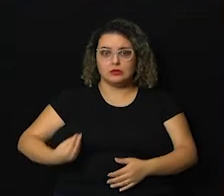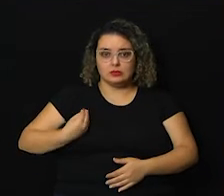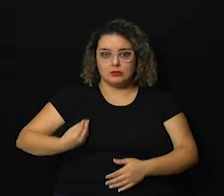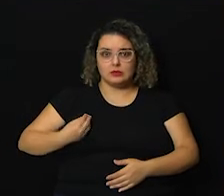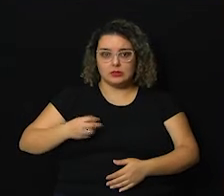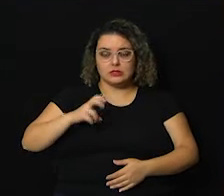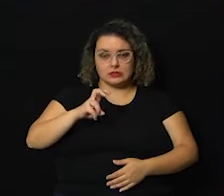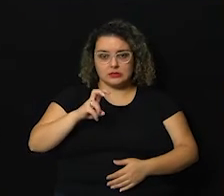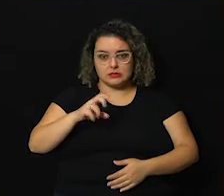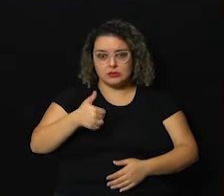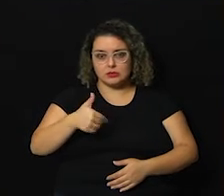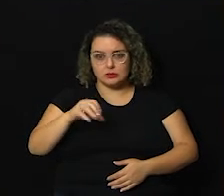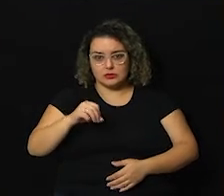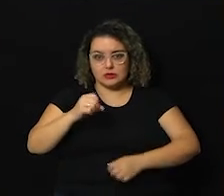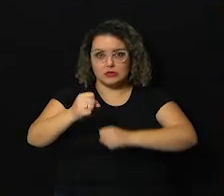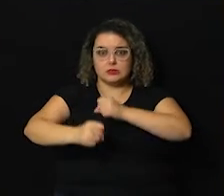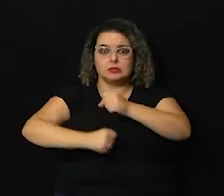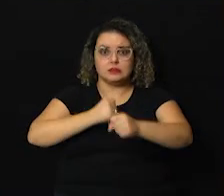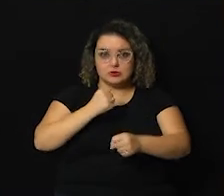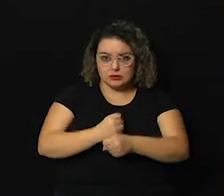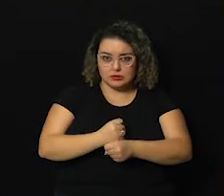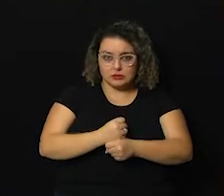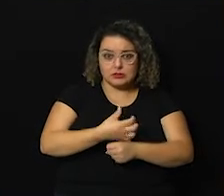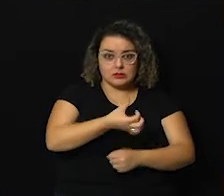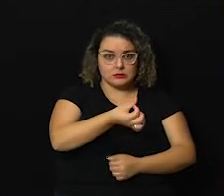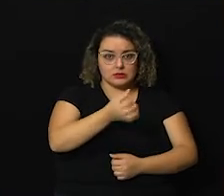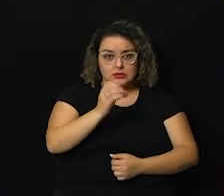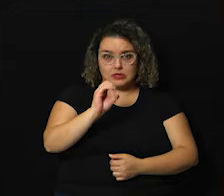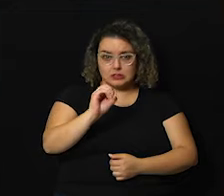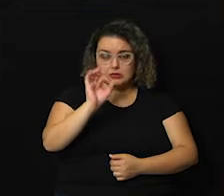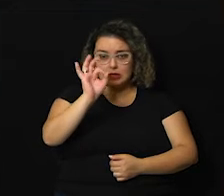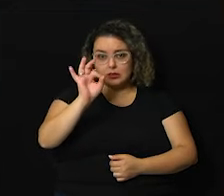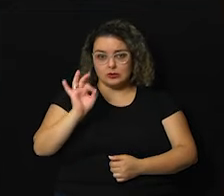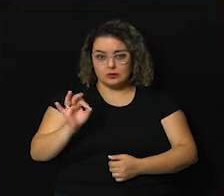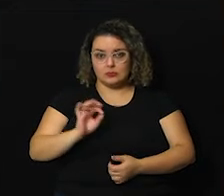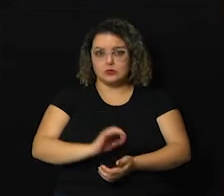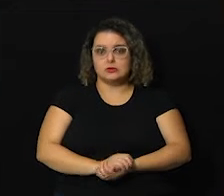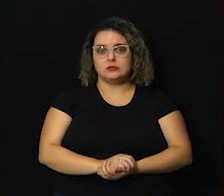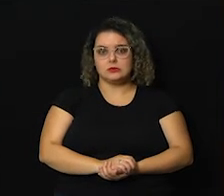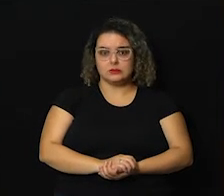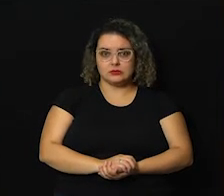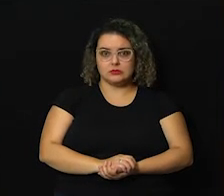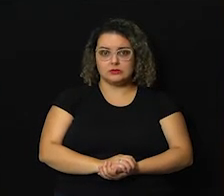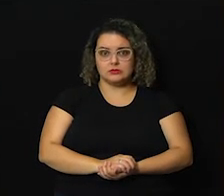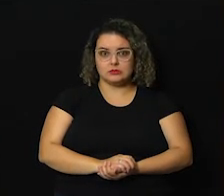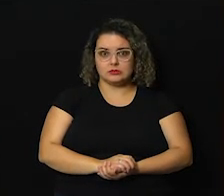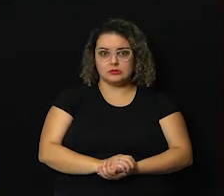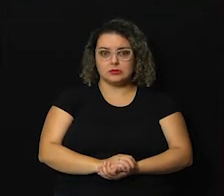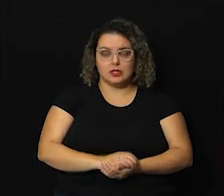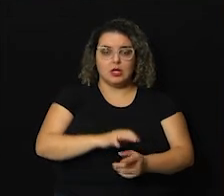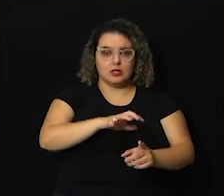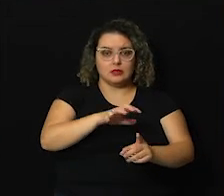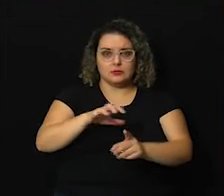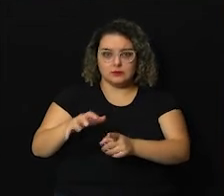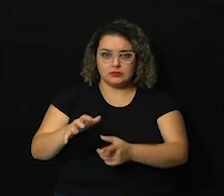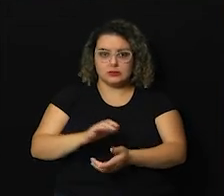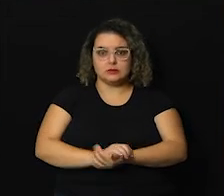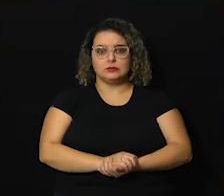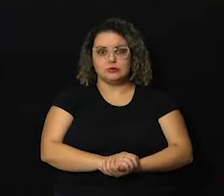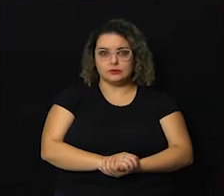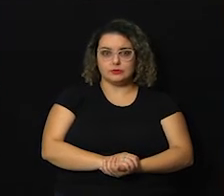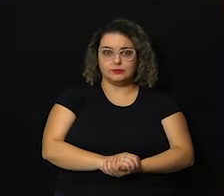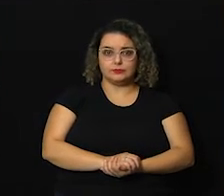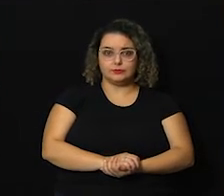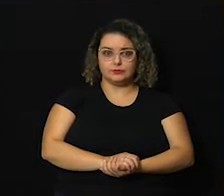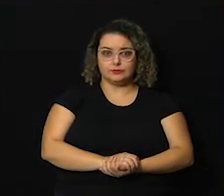sobreviver 5 ou 10 anos, gira na casa dos 60%. Tá? Então, é bem impactante isso.